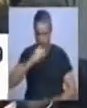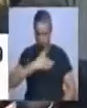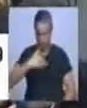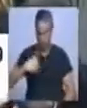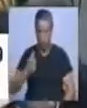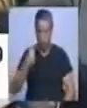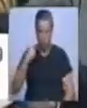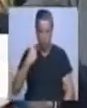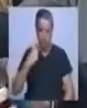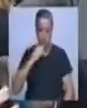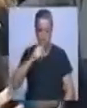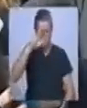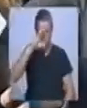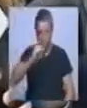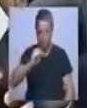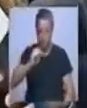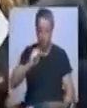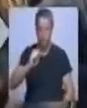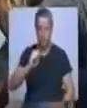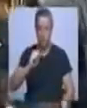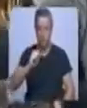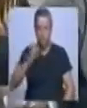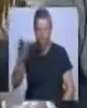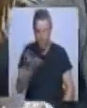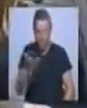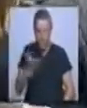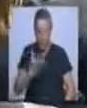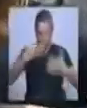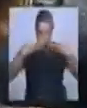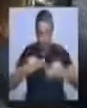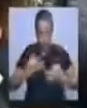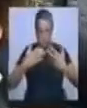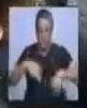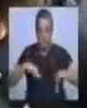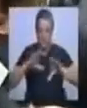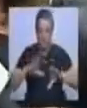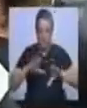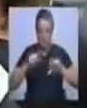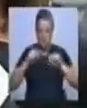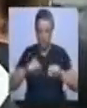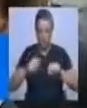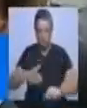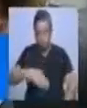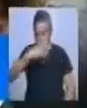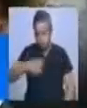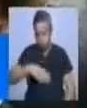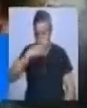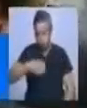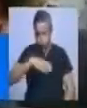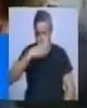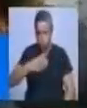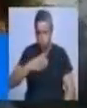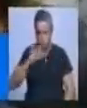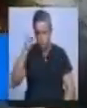nome do governo, dizer que as reivindicações de enfermeiros eram justas. Para que isto não seja um discurso trauliteiro